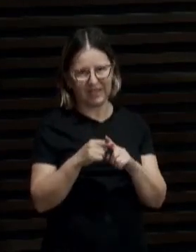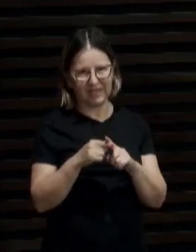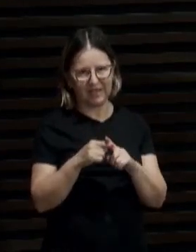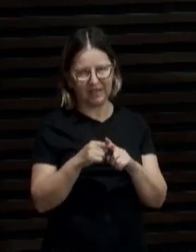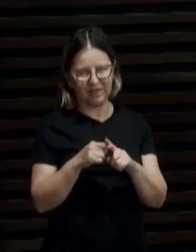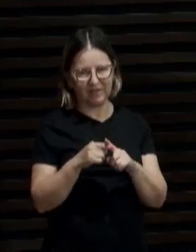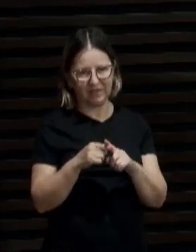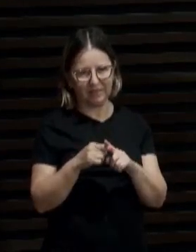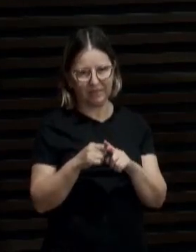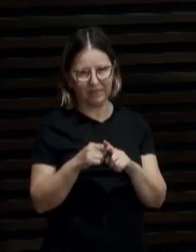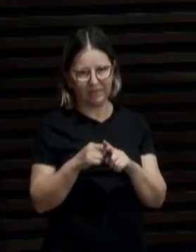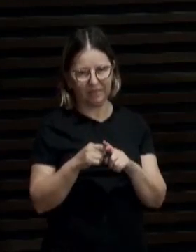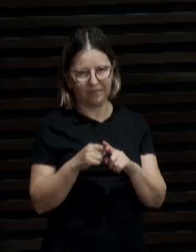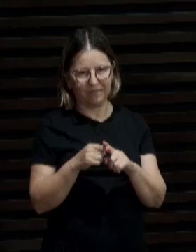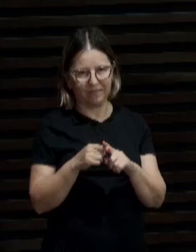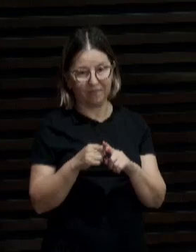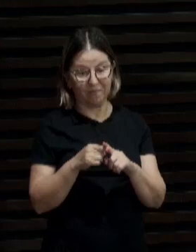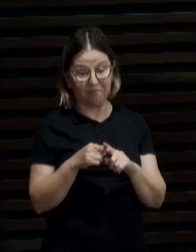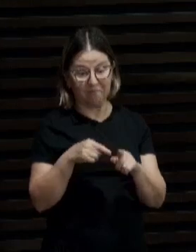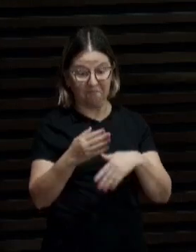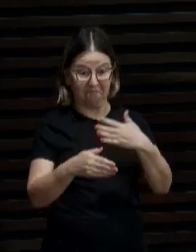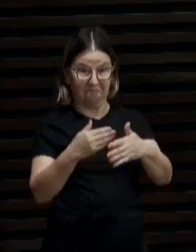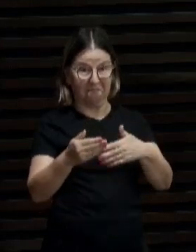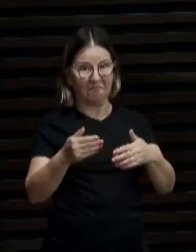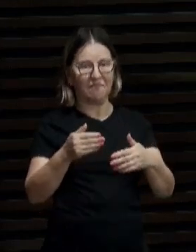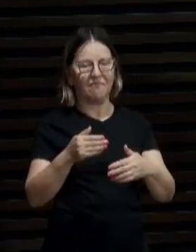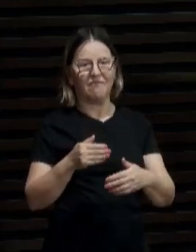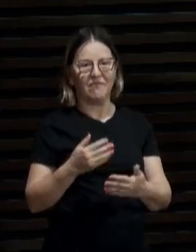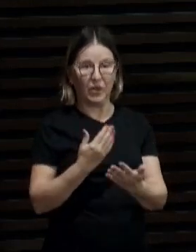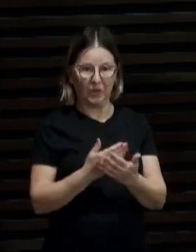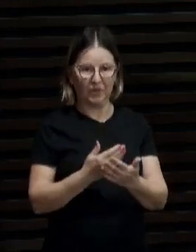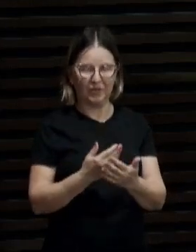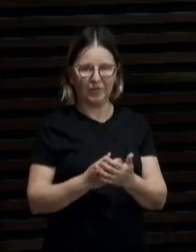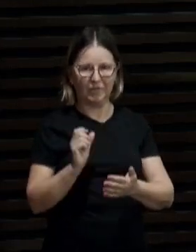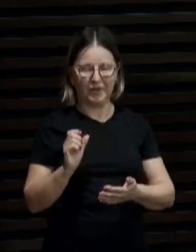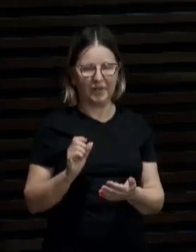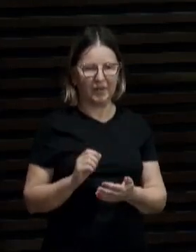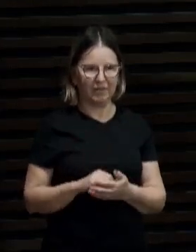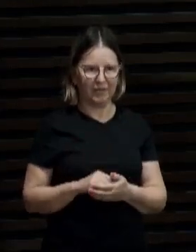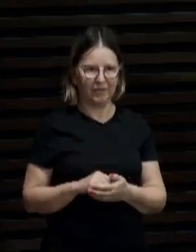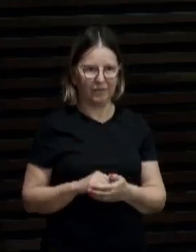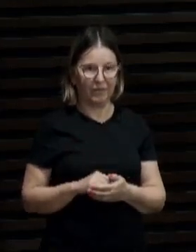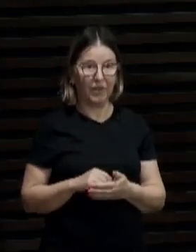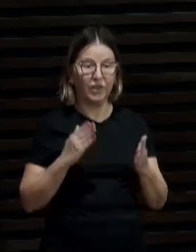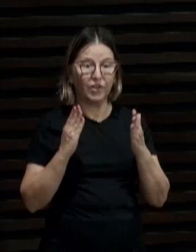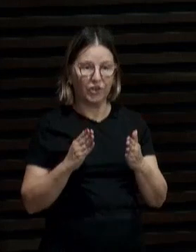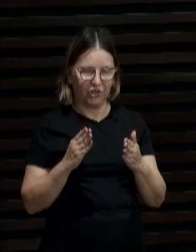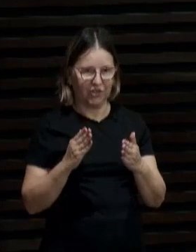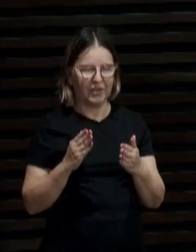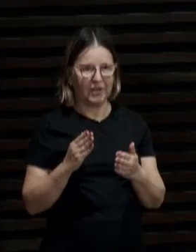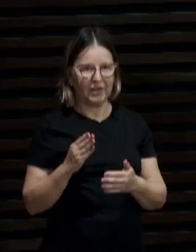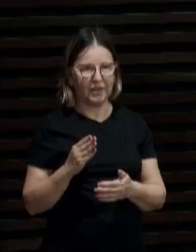dizer assim, bem adiantados no ensino teológico. Ele já estava tratando sobre predestinação. Não é um assunto